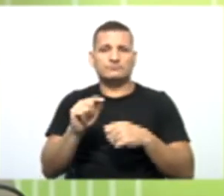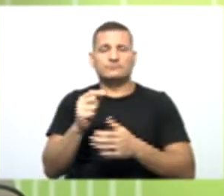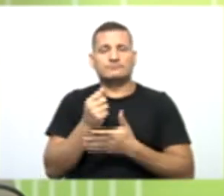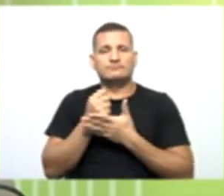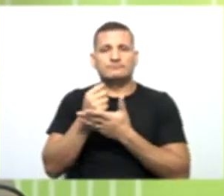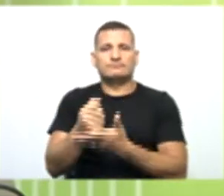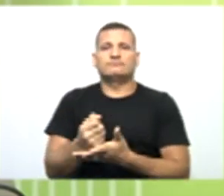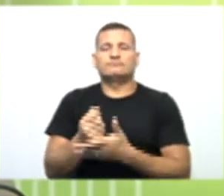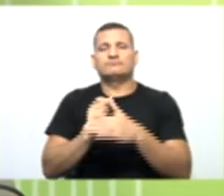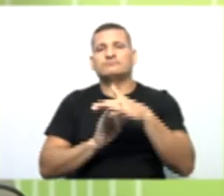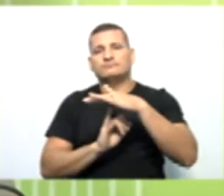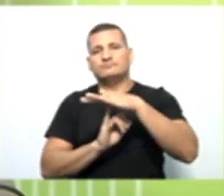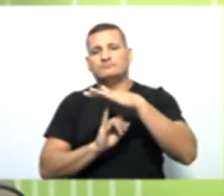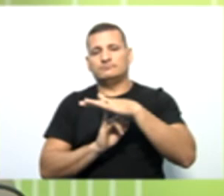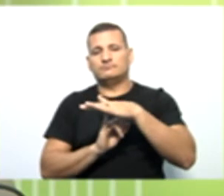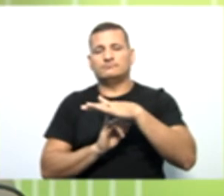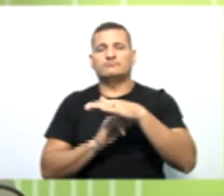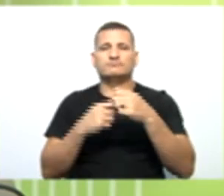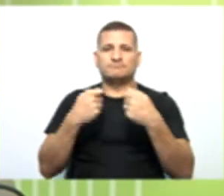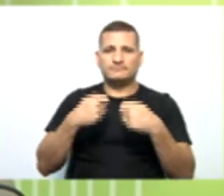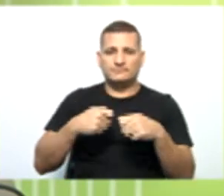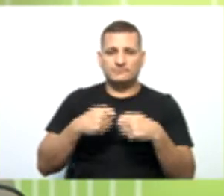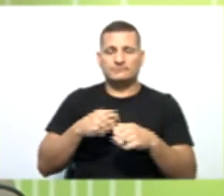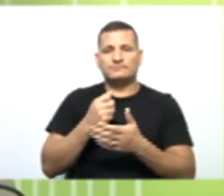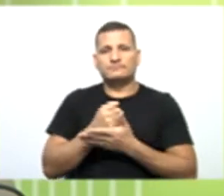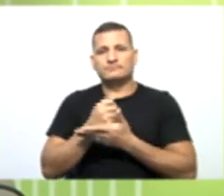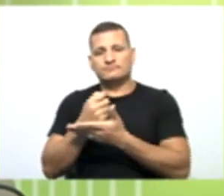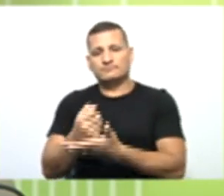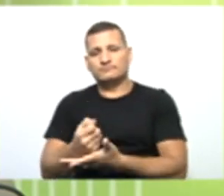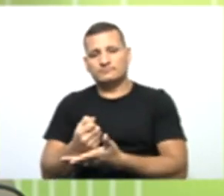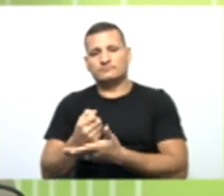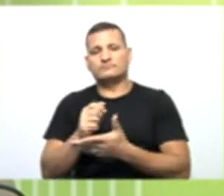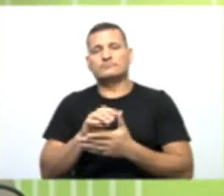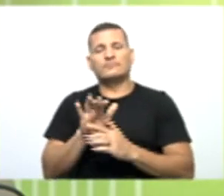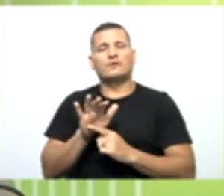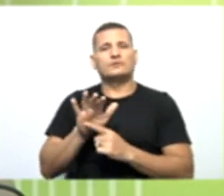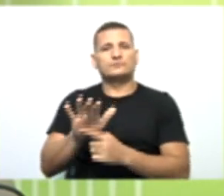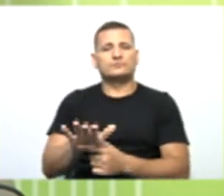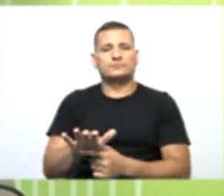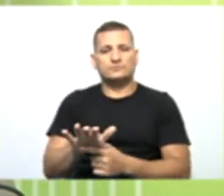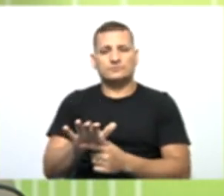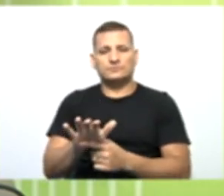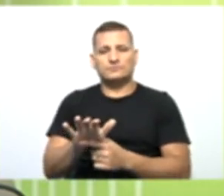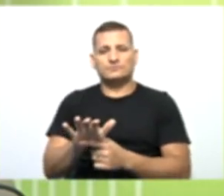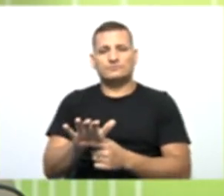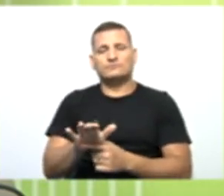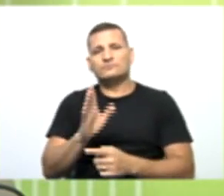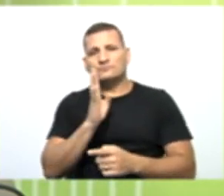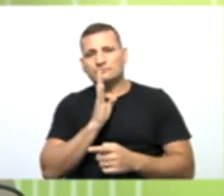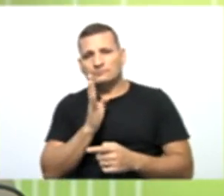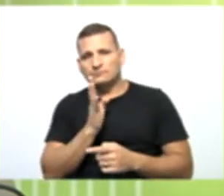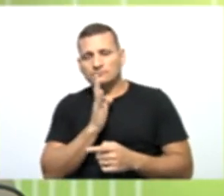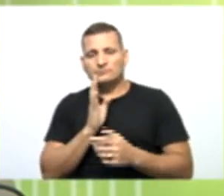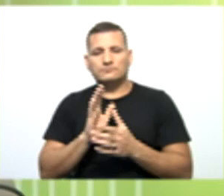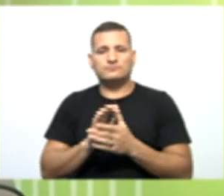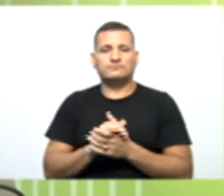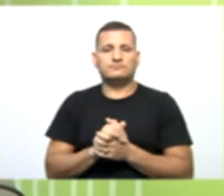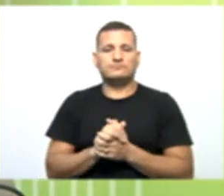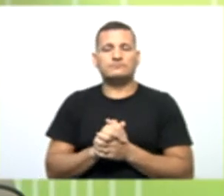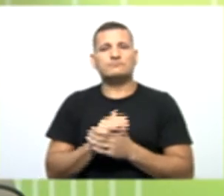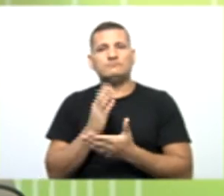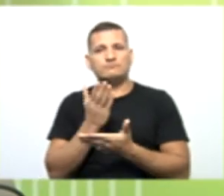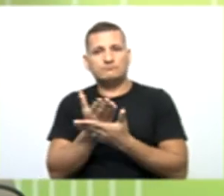apoio de instituições, precisa do apoio de instituições que ajudem no conhecimento,